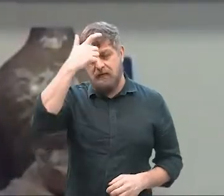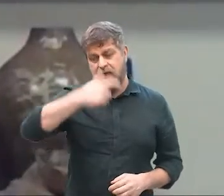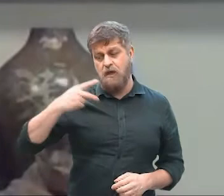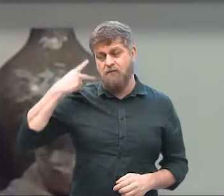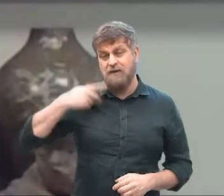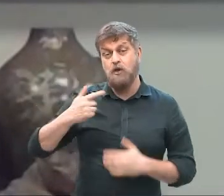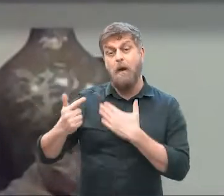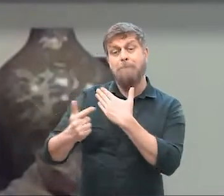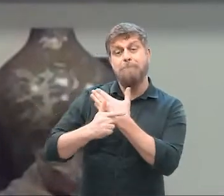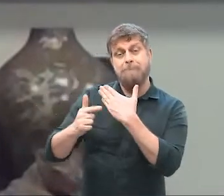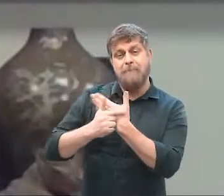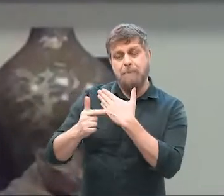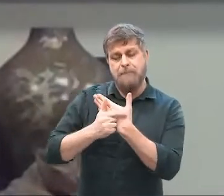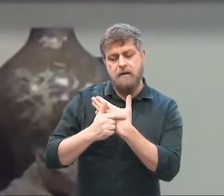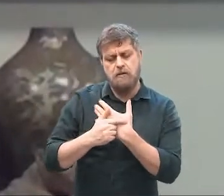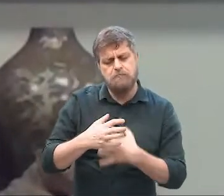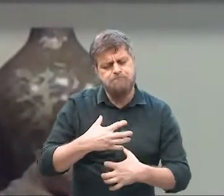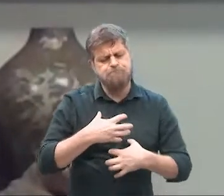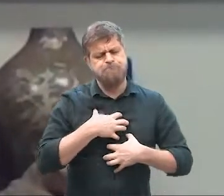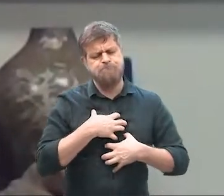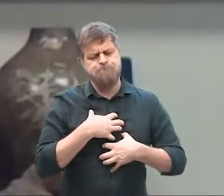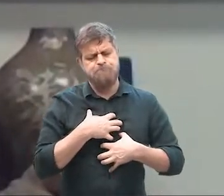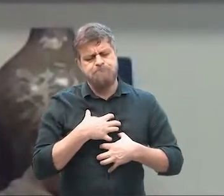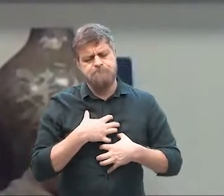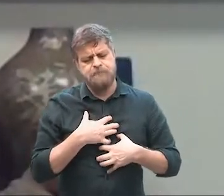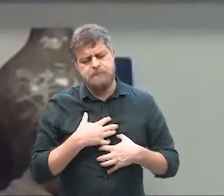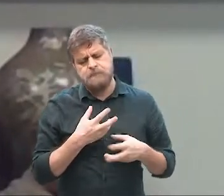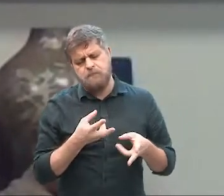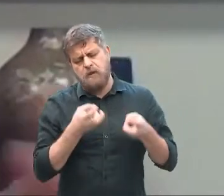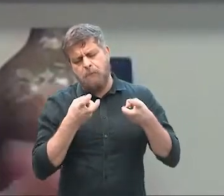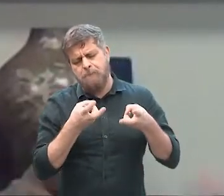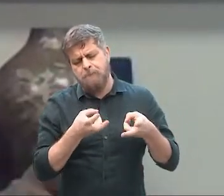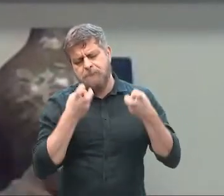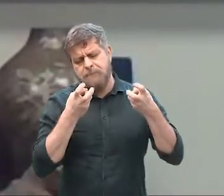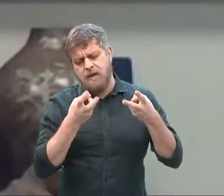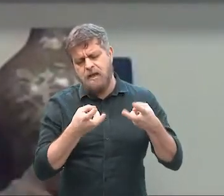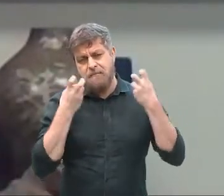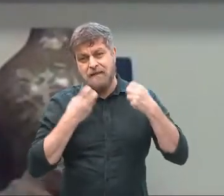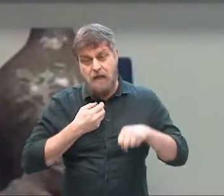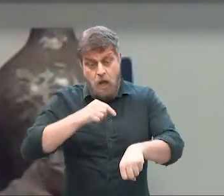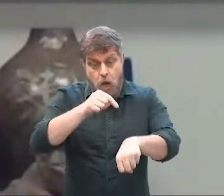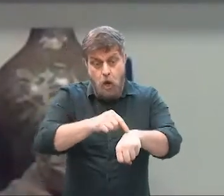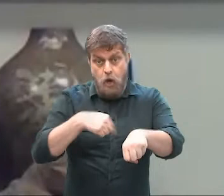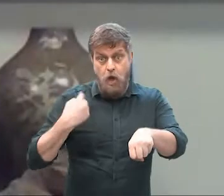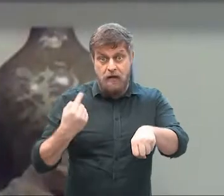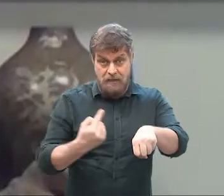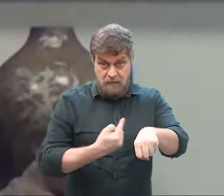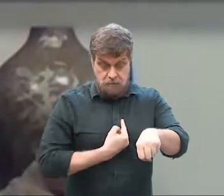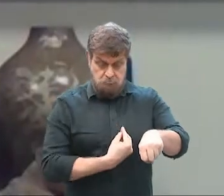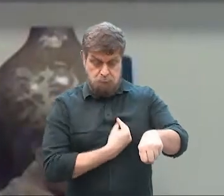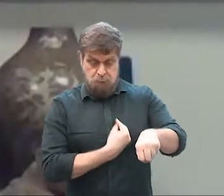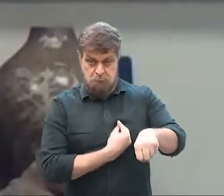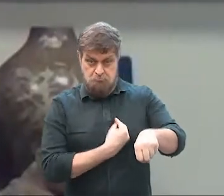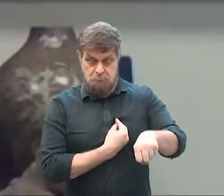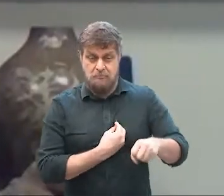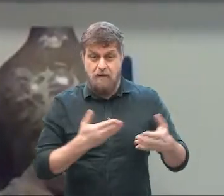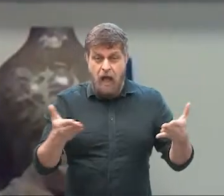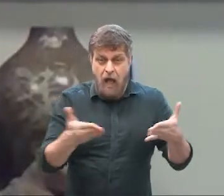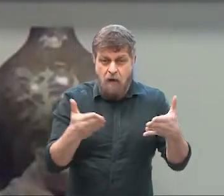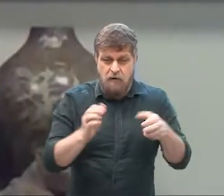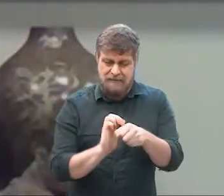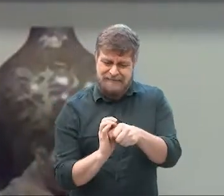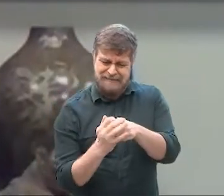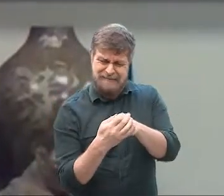papel, o vereador tem que ter sensibilidade de entender o momento de que nós estamos vivendo. Nós estamos vivendo